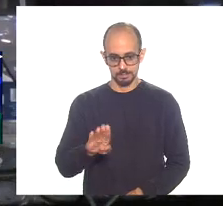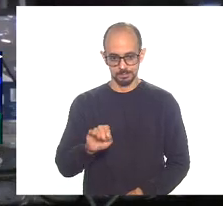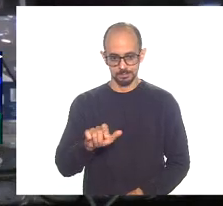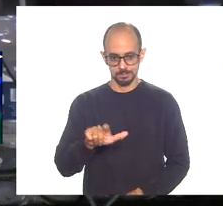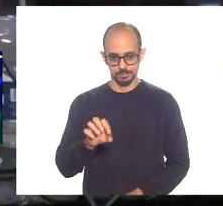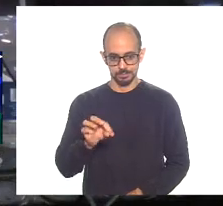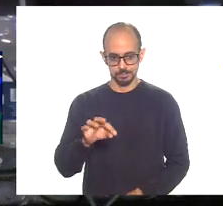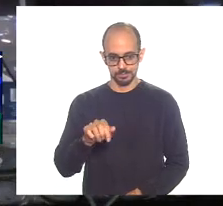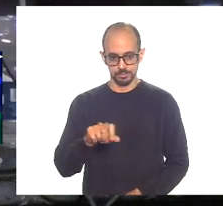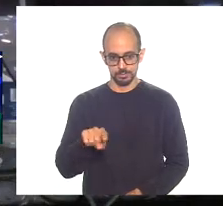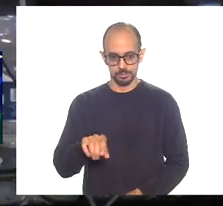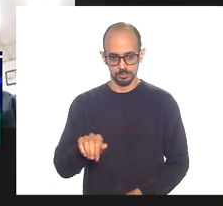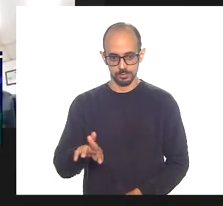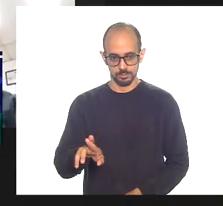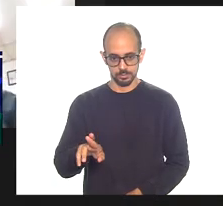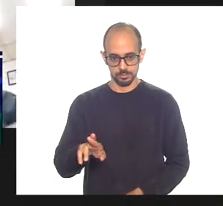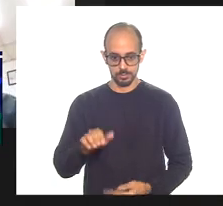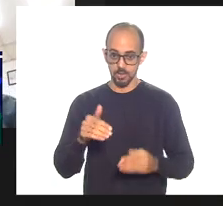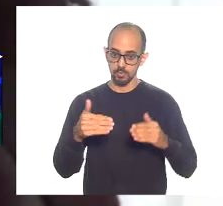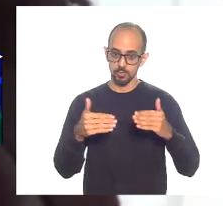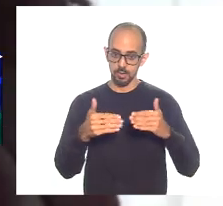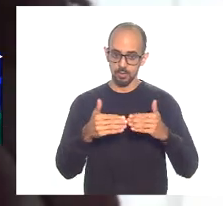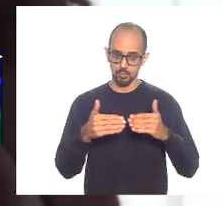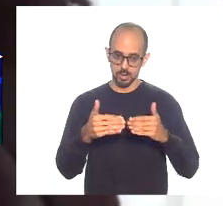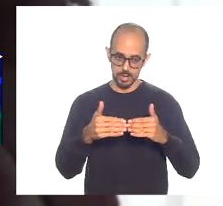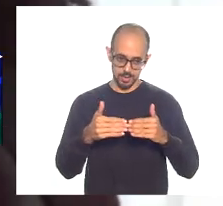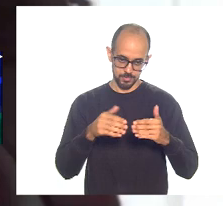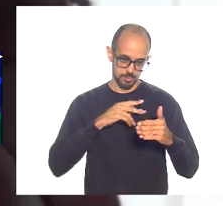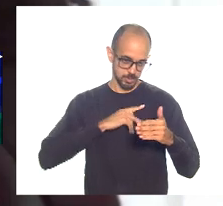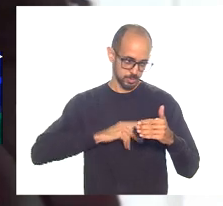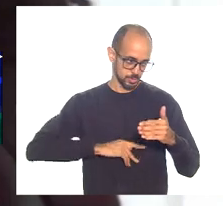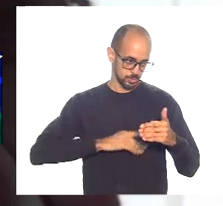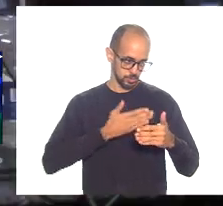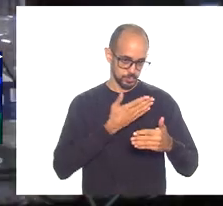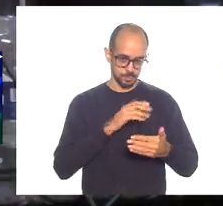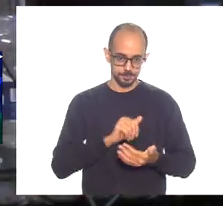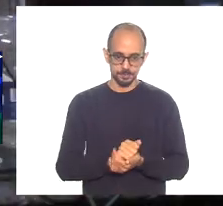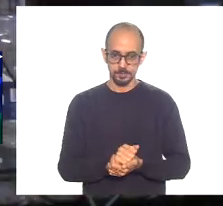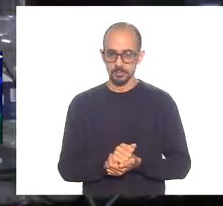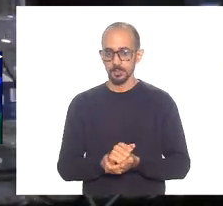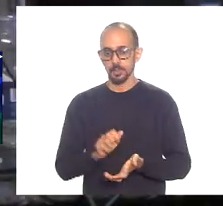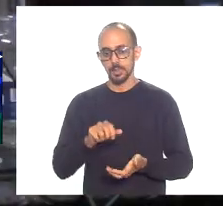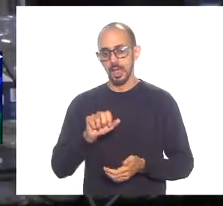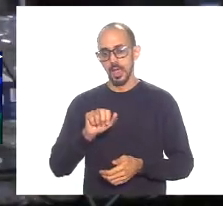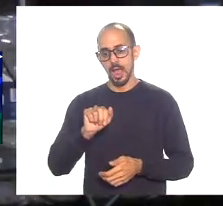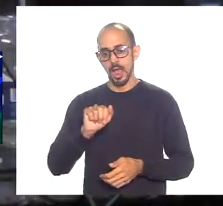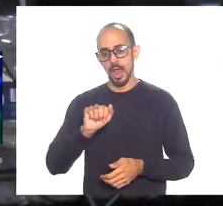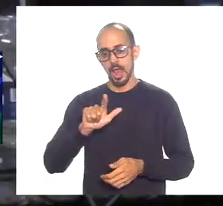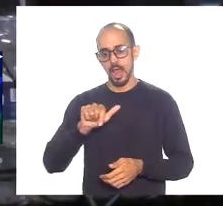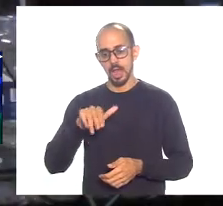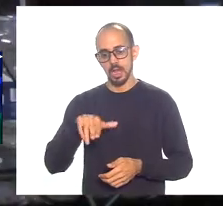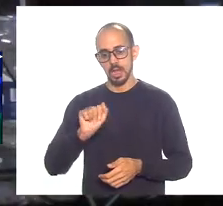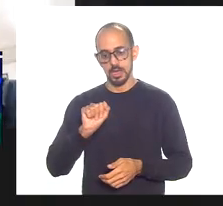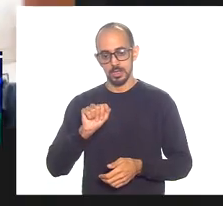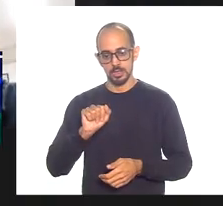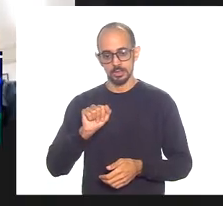Baltazar favorável presidência deve toda Alana Passos